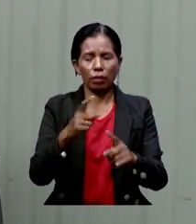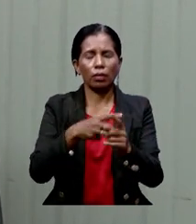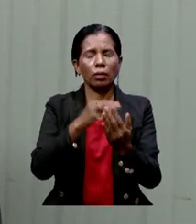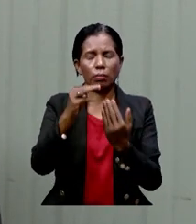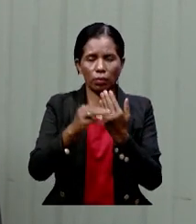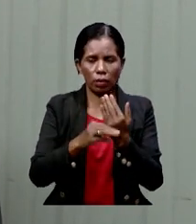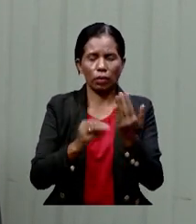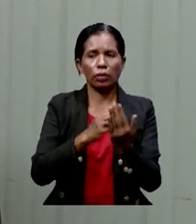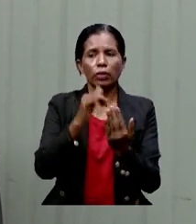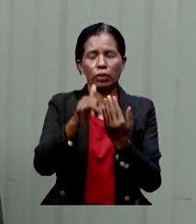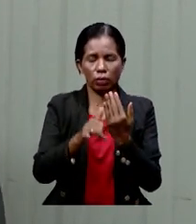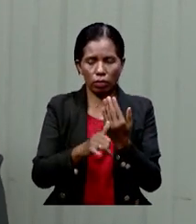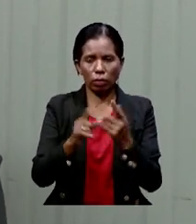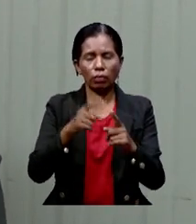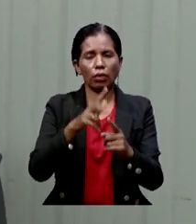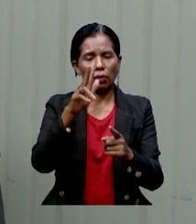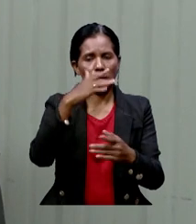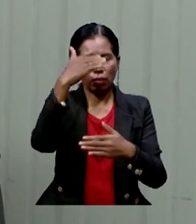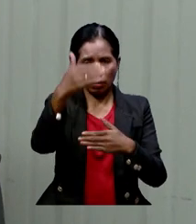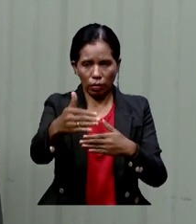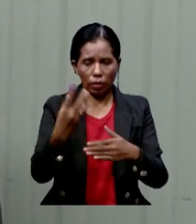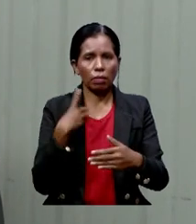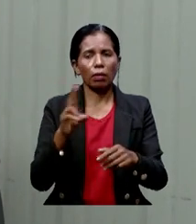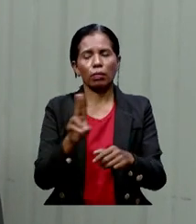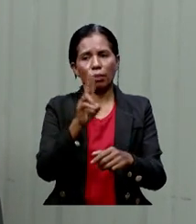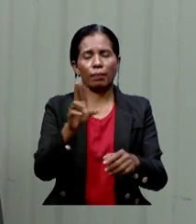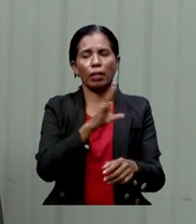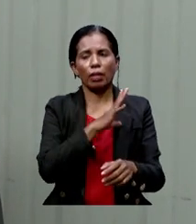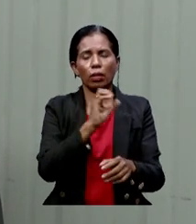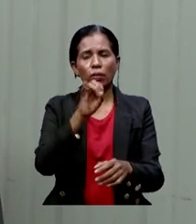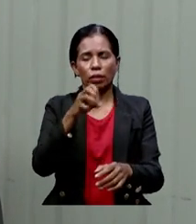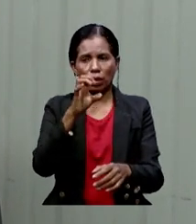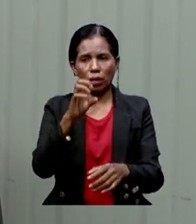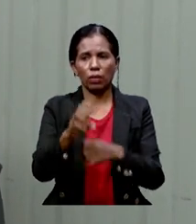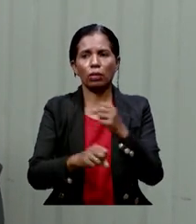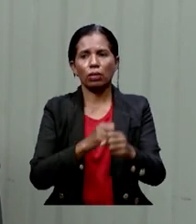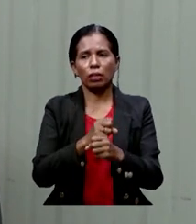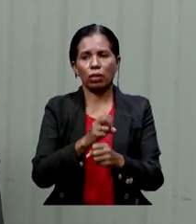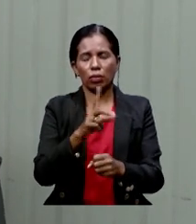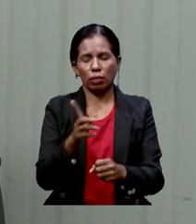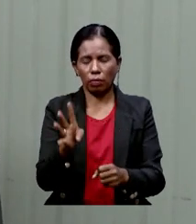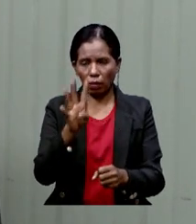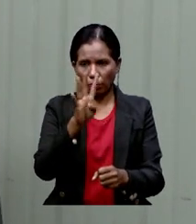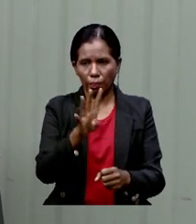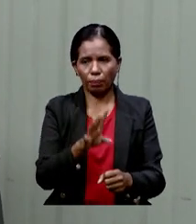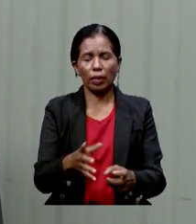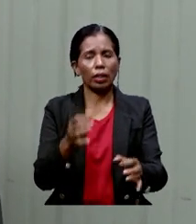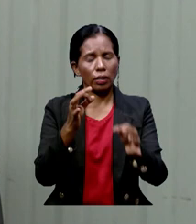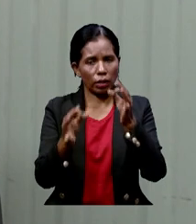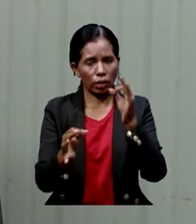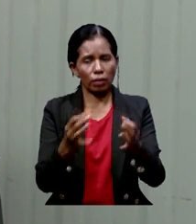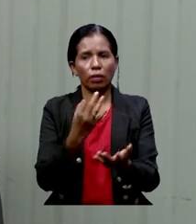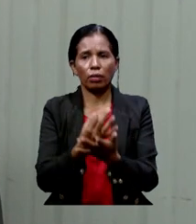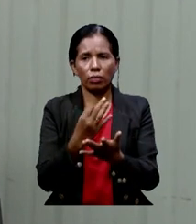julho to filo fulan todo bahat mai oi ita belo utilizam bebe se cara que em orçamento geral estado 2025 anta tem faltino bebe cara que osa nem